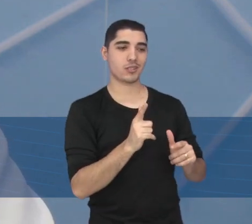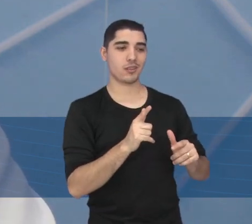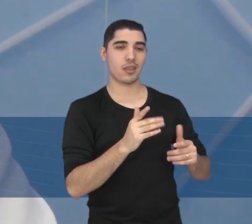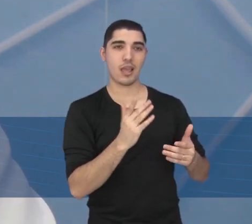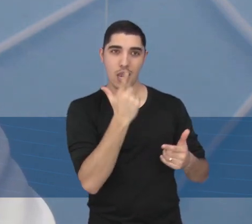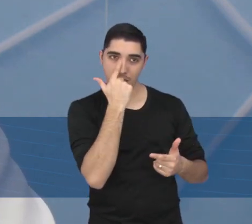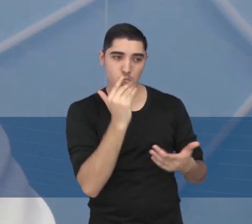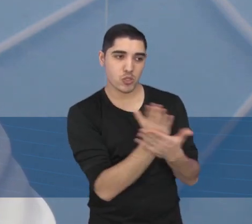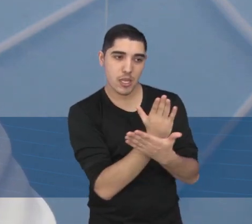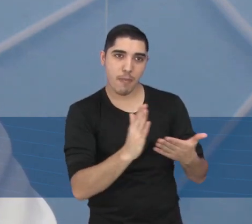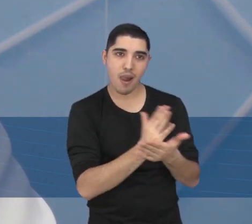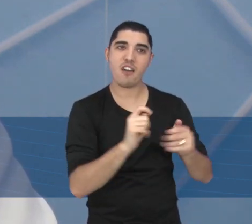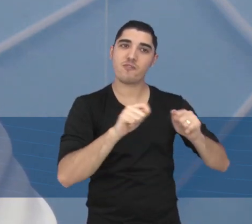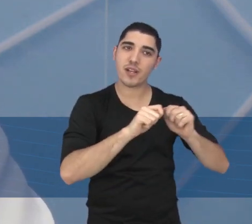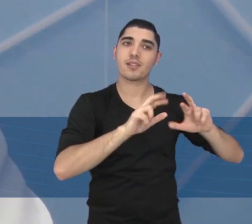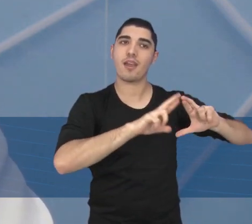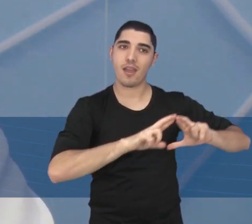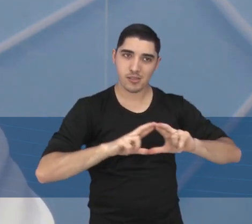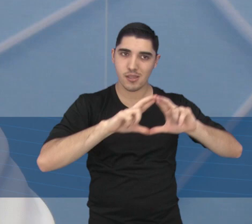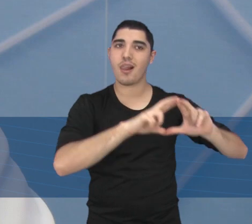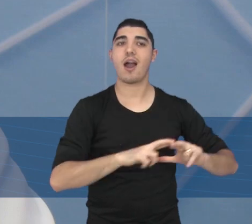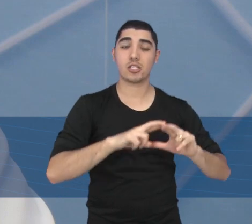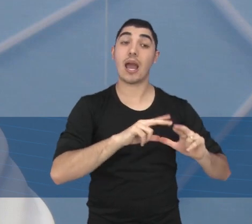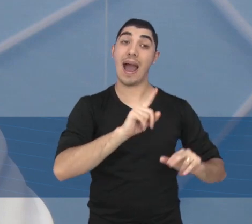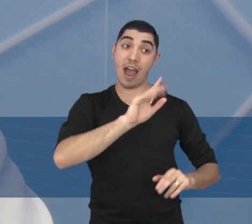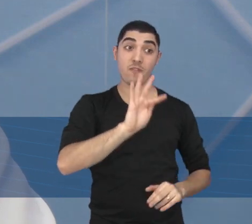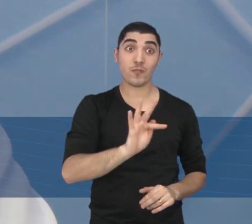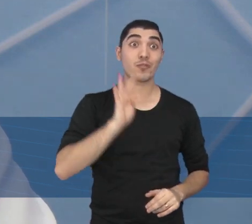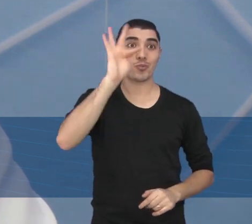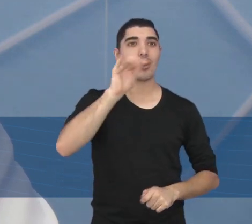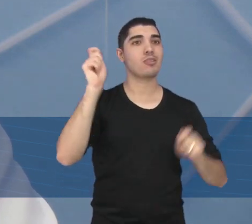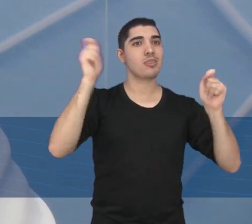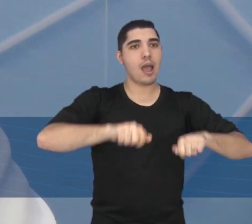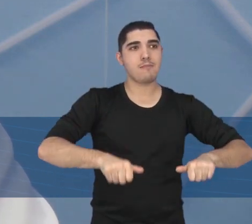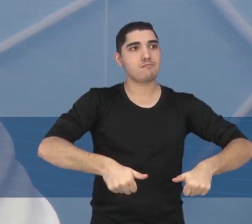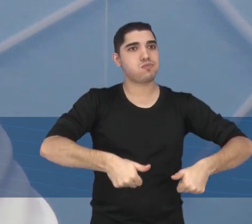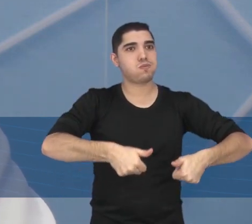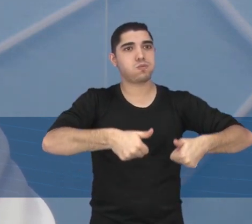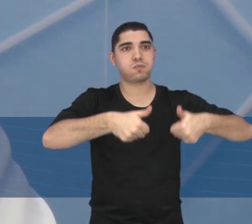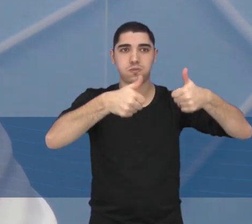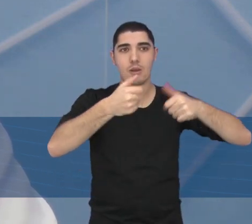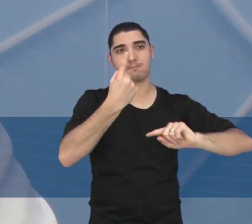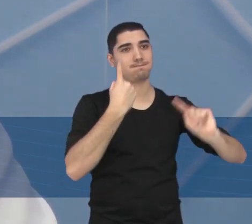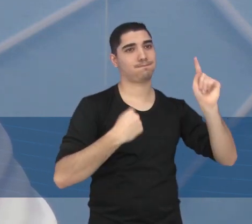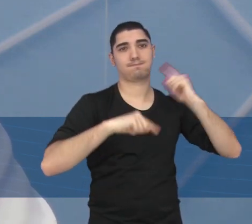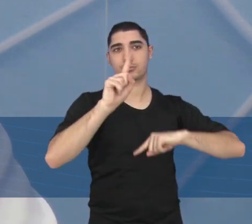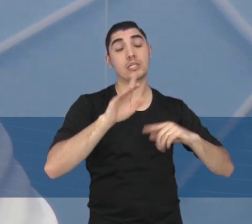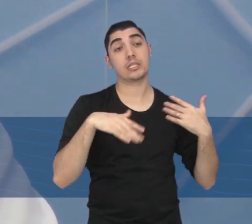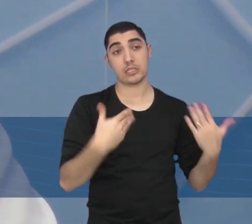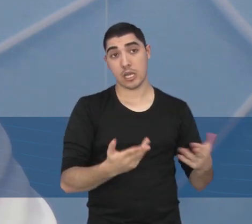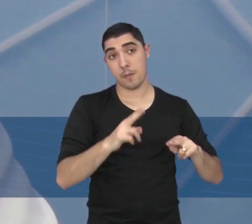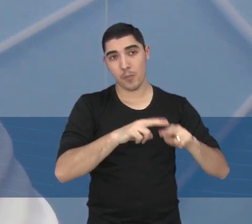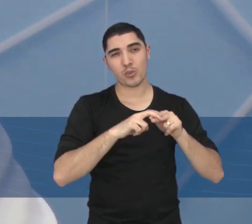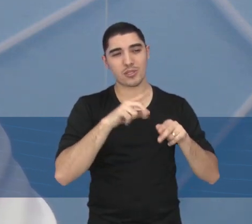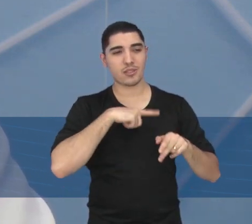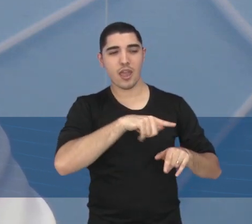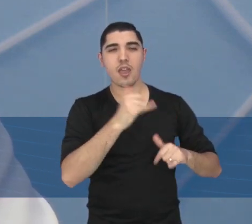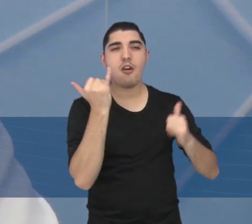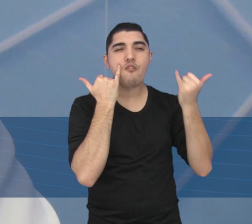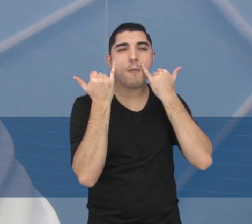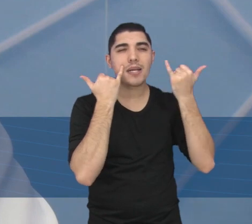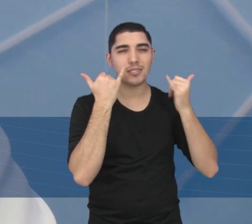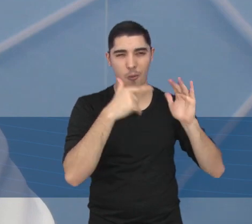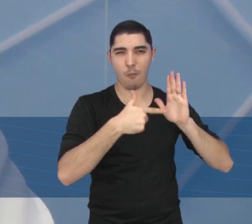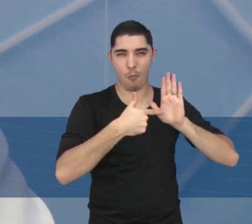tomar tempo, vai demandar aí um prazo maior para a gente poder chegar nos índices que eles têm lá. E, no caso, os índices de reciclabilidade de eletrônicos,